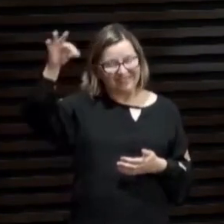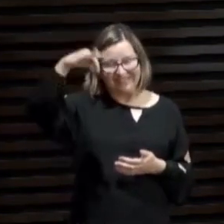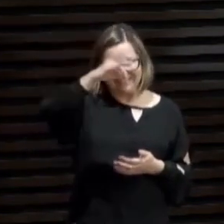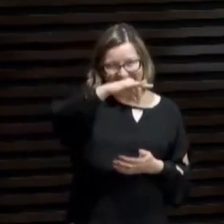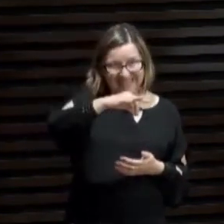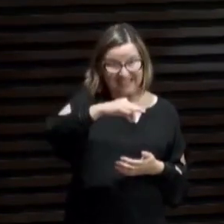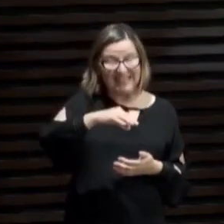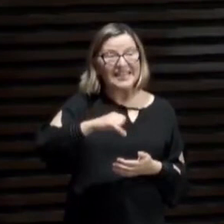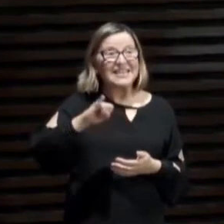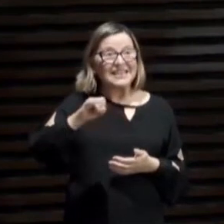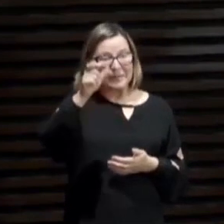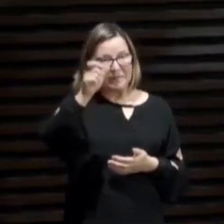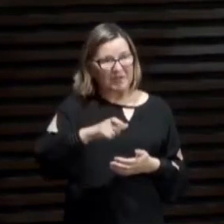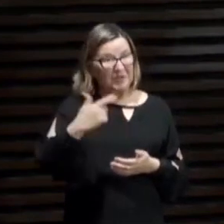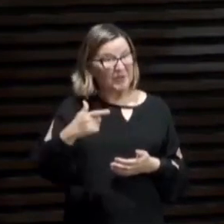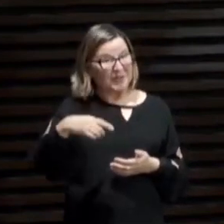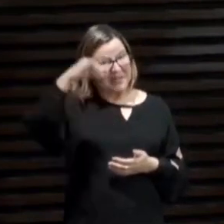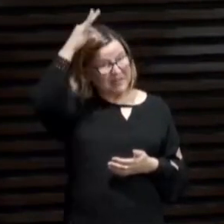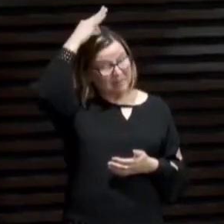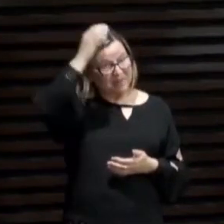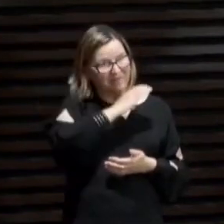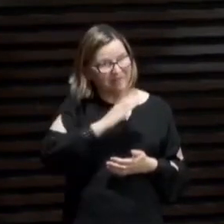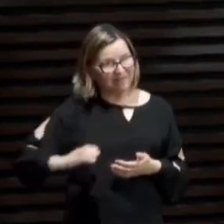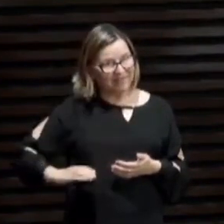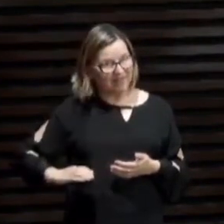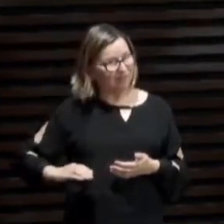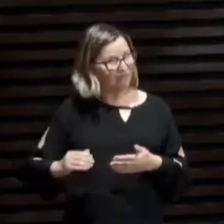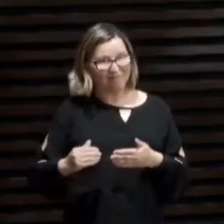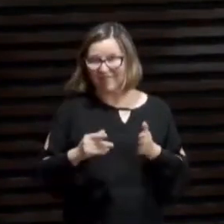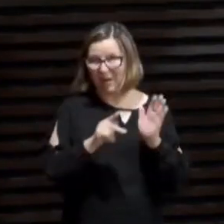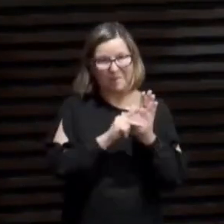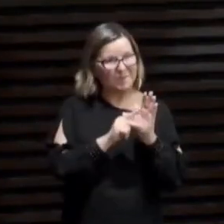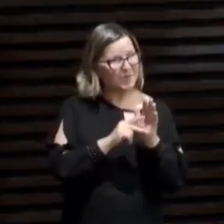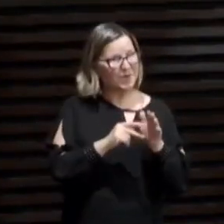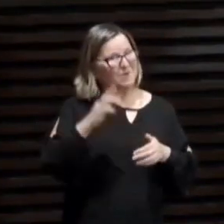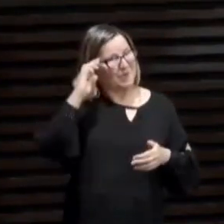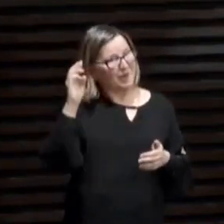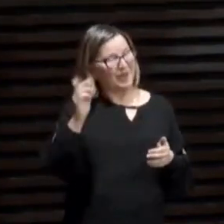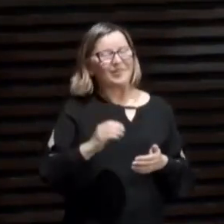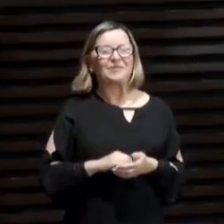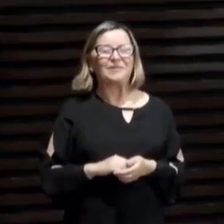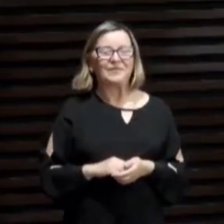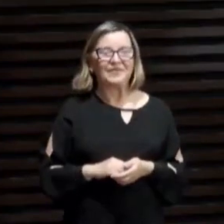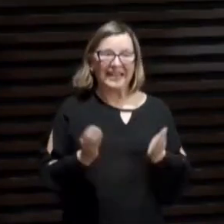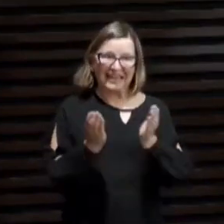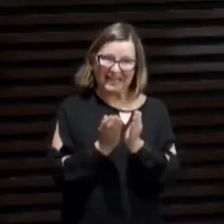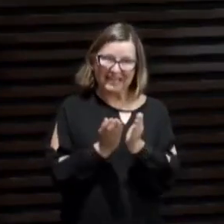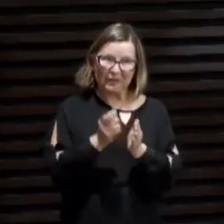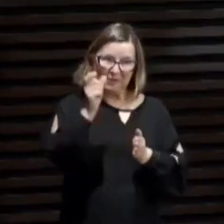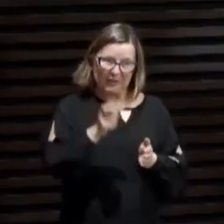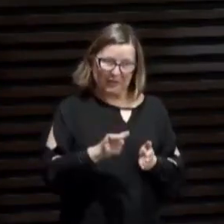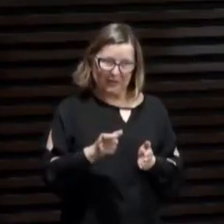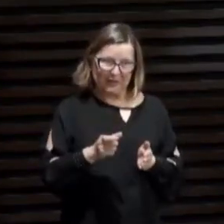de Cristo, esse tal não é dele. Um cristão é um homem, é uma pessoa que nasceu